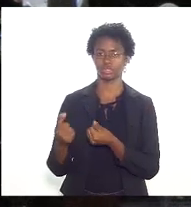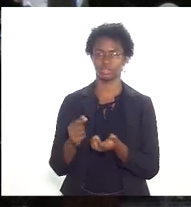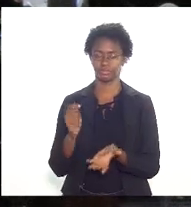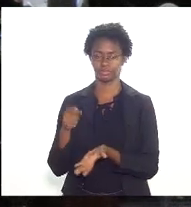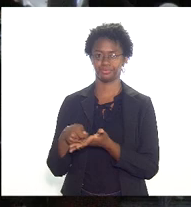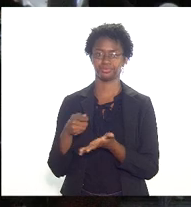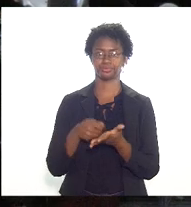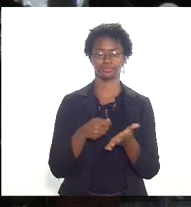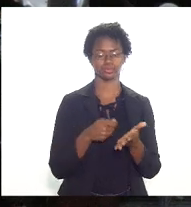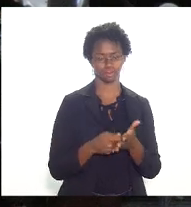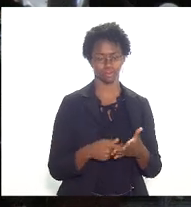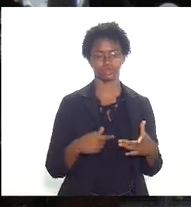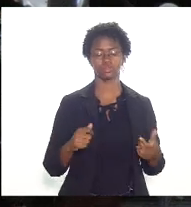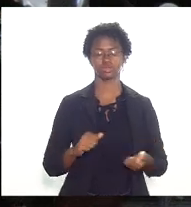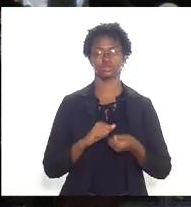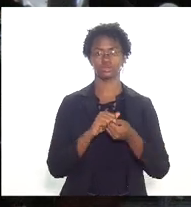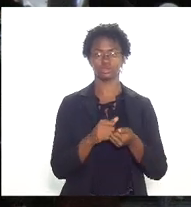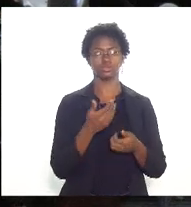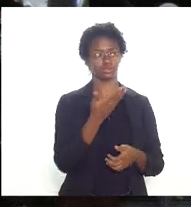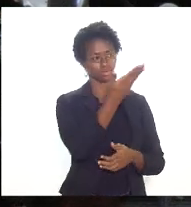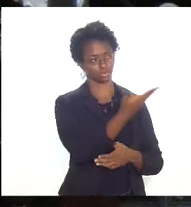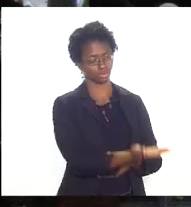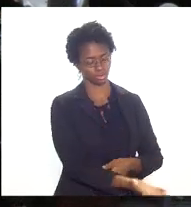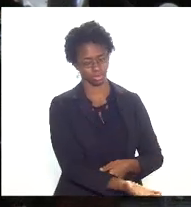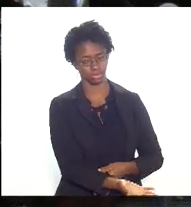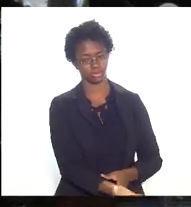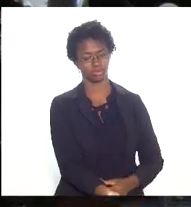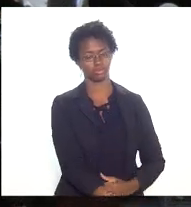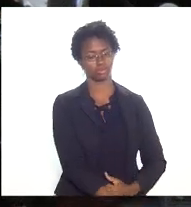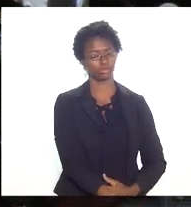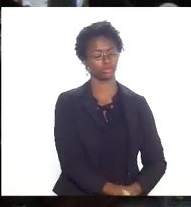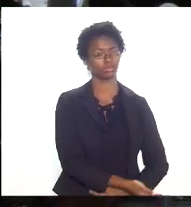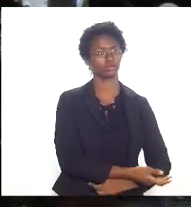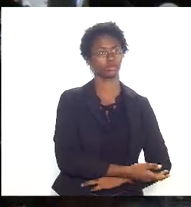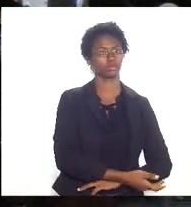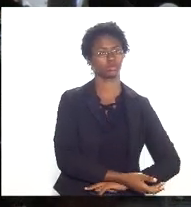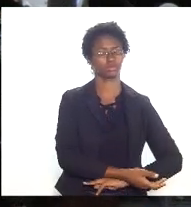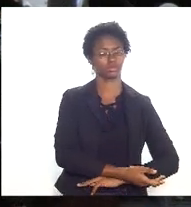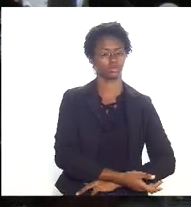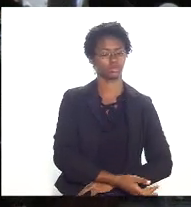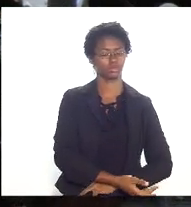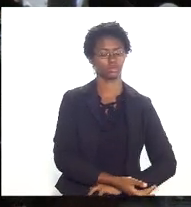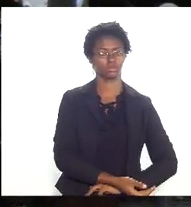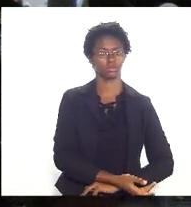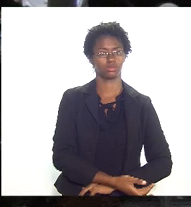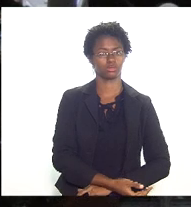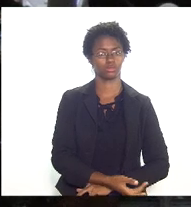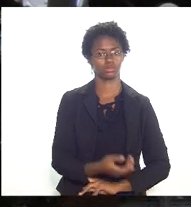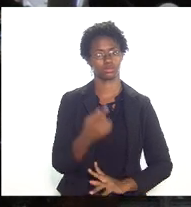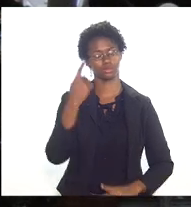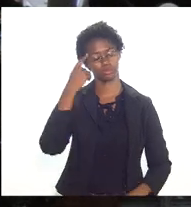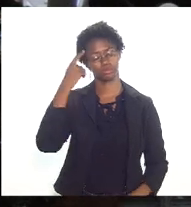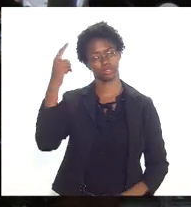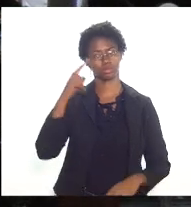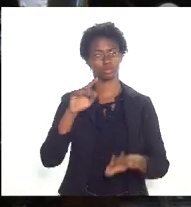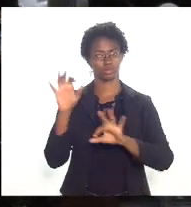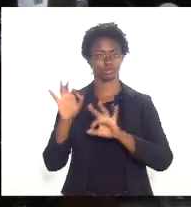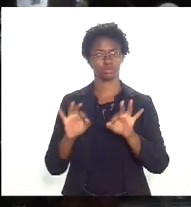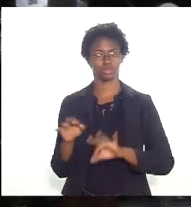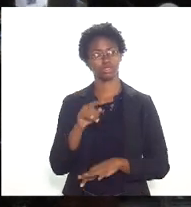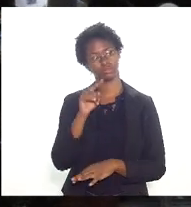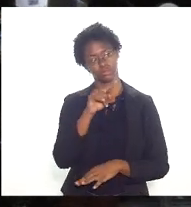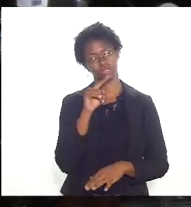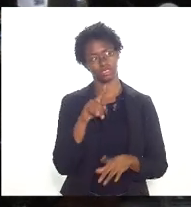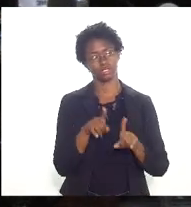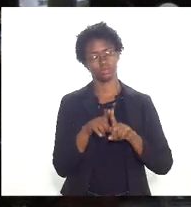de 19 faz ao apensamento do projeto e vossa excelência pode uma